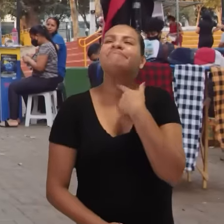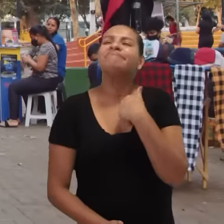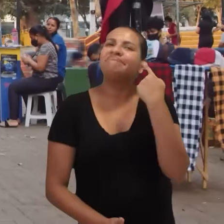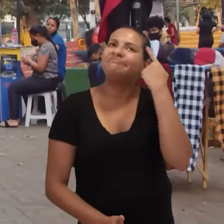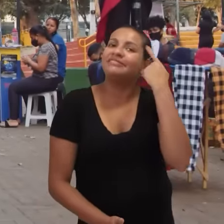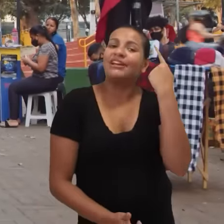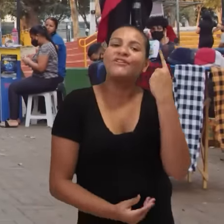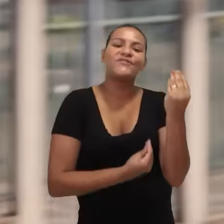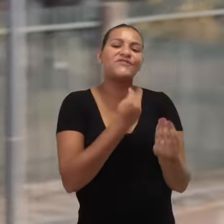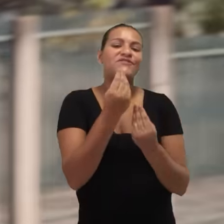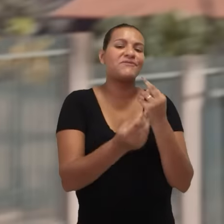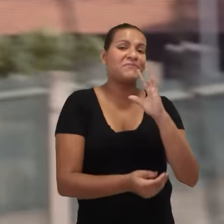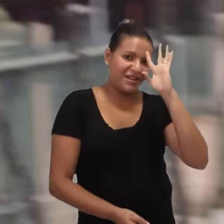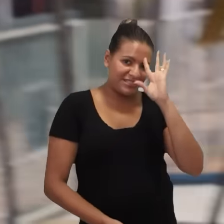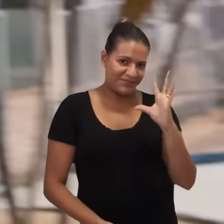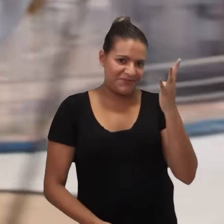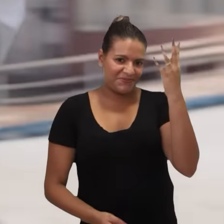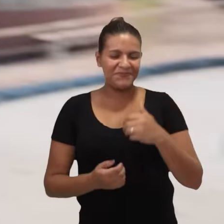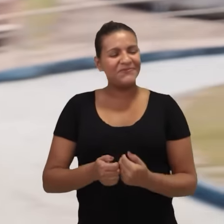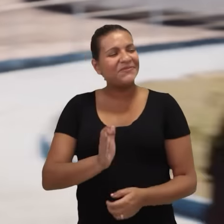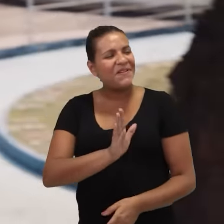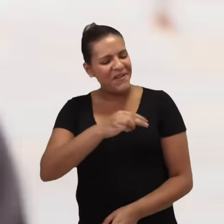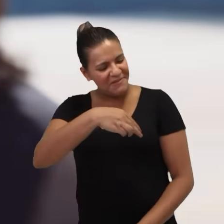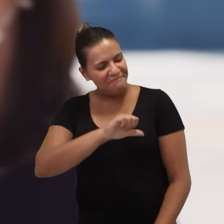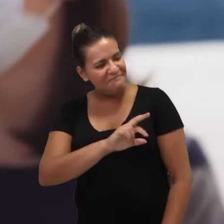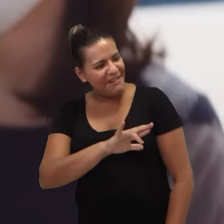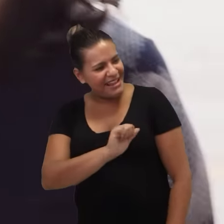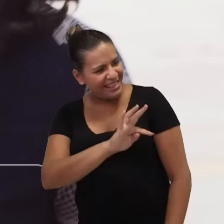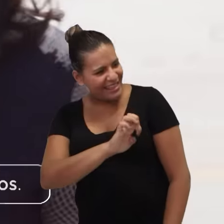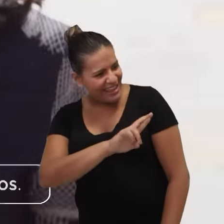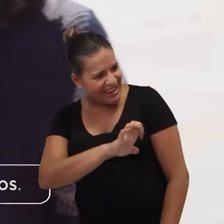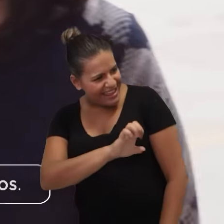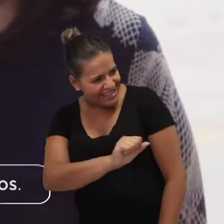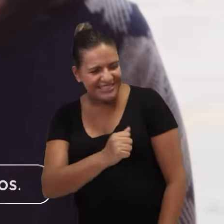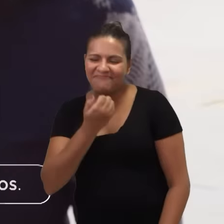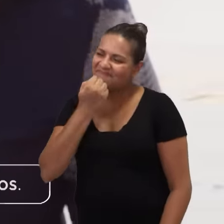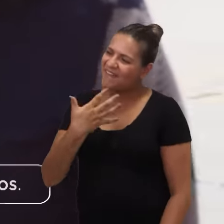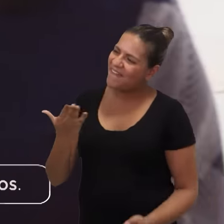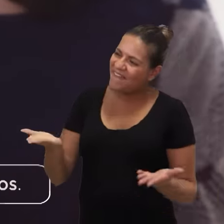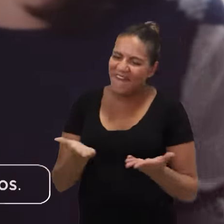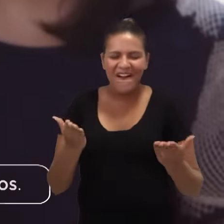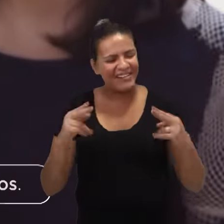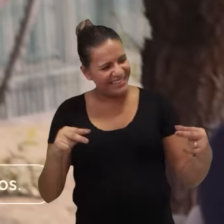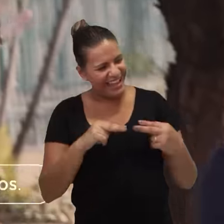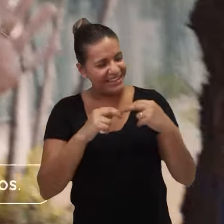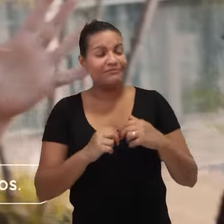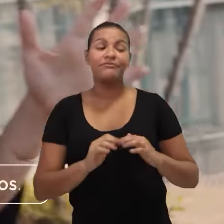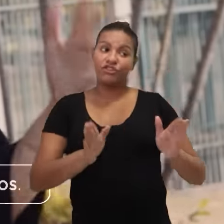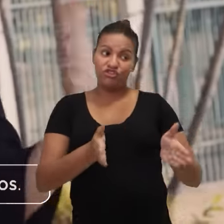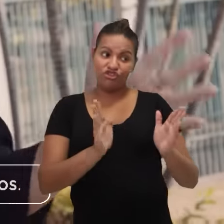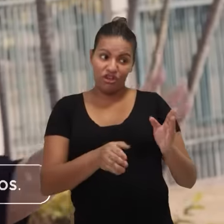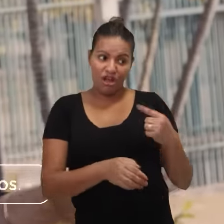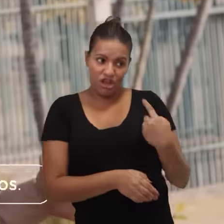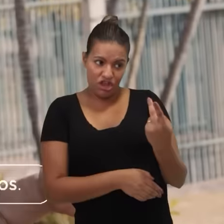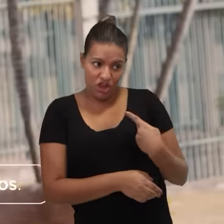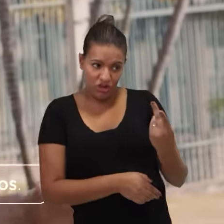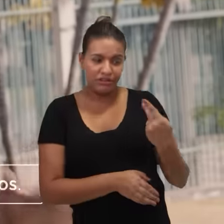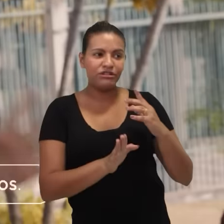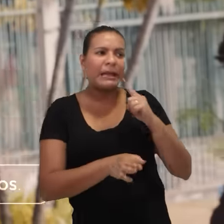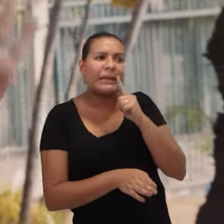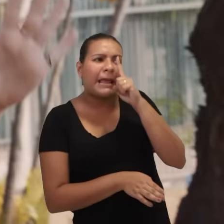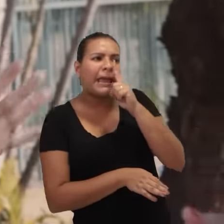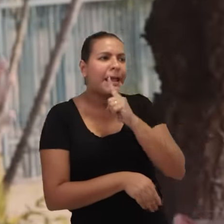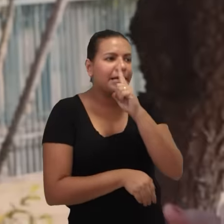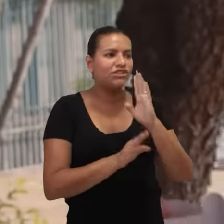respostas. Maria Tereza! Super bom estar aqui com você. Muito bom, muito bom. Olha só, a gente fez o teste,